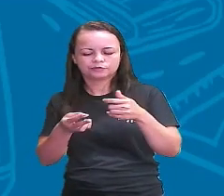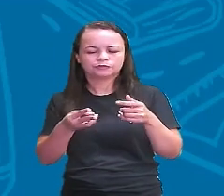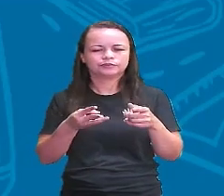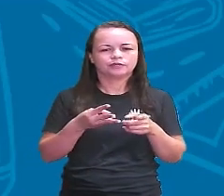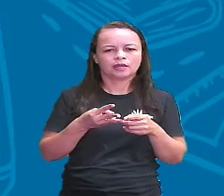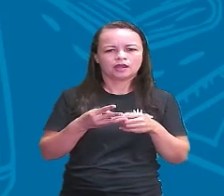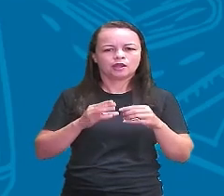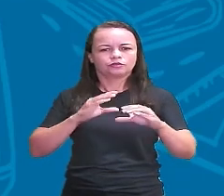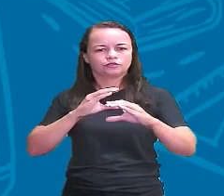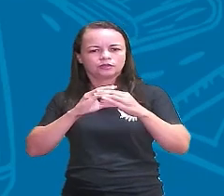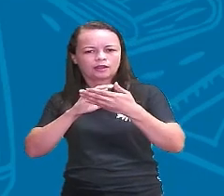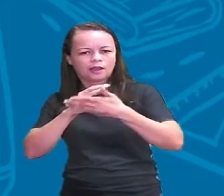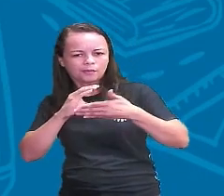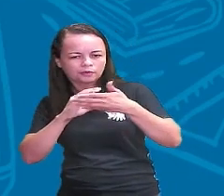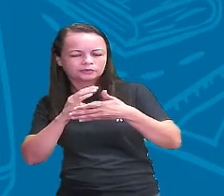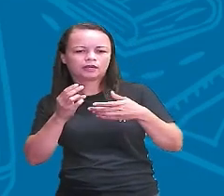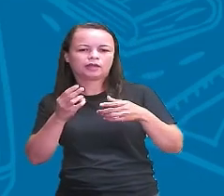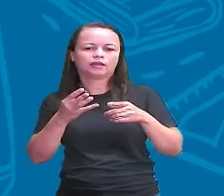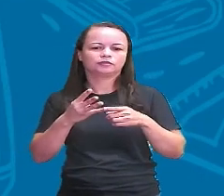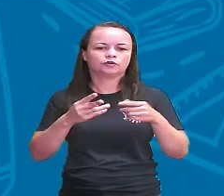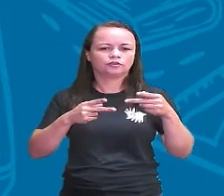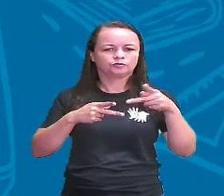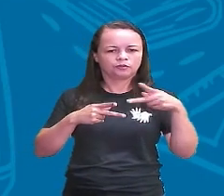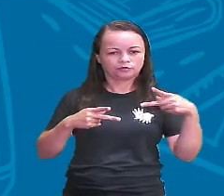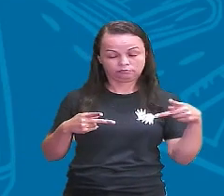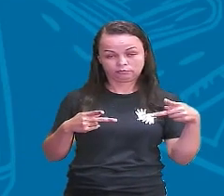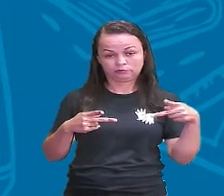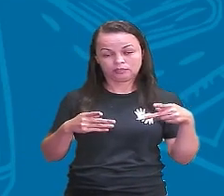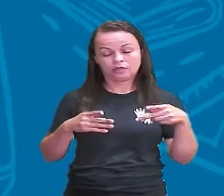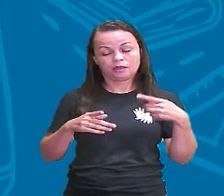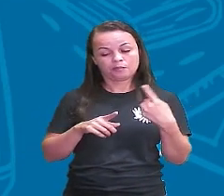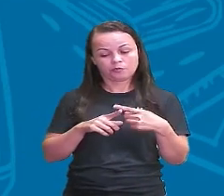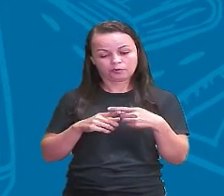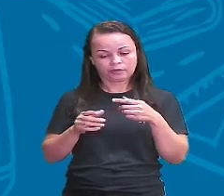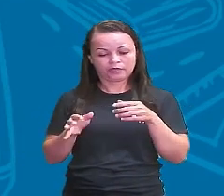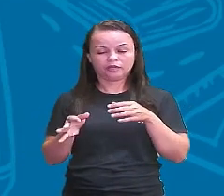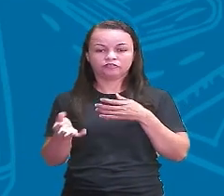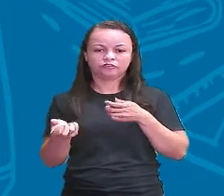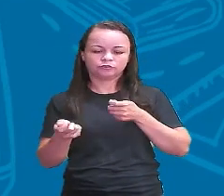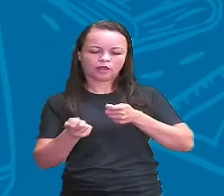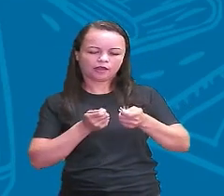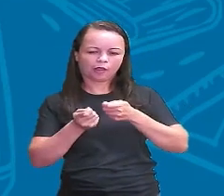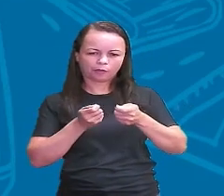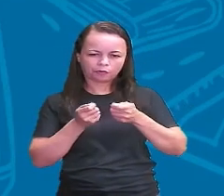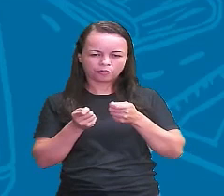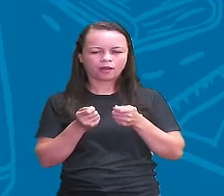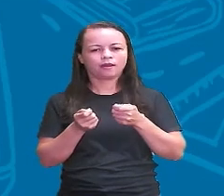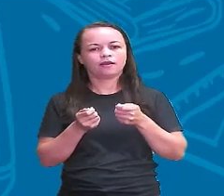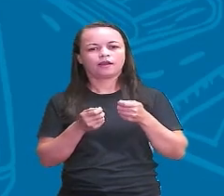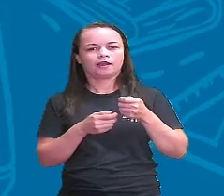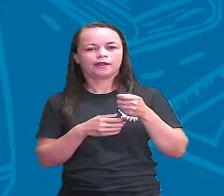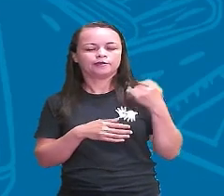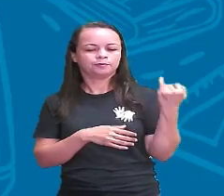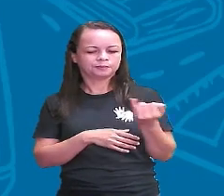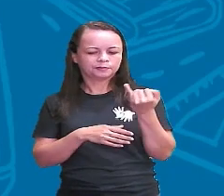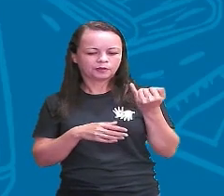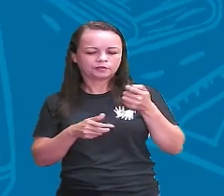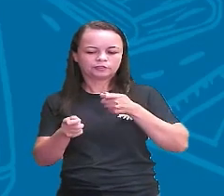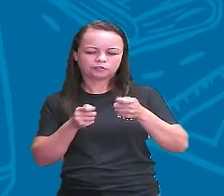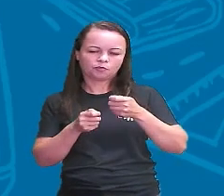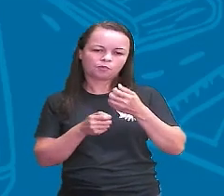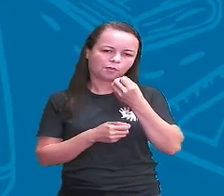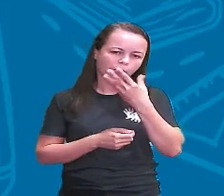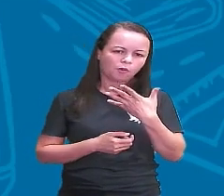aos carboidratos, às proteínas, porque eles vão estar regulando, vão ser fundamentais para o bom